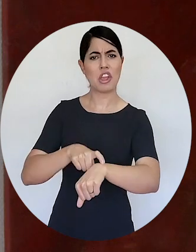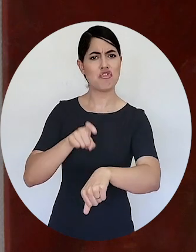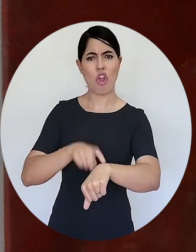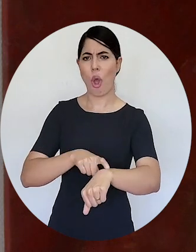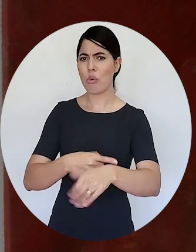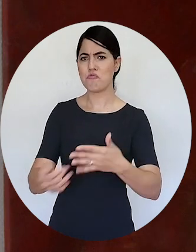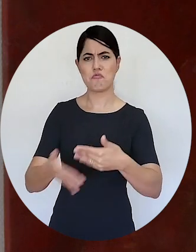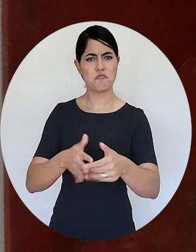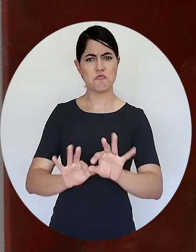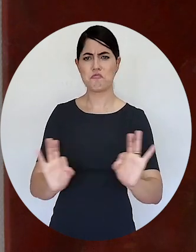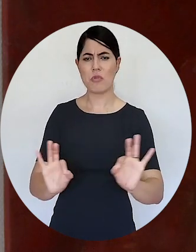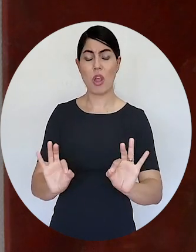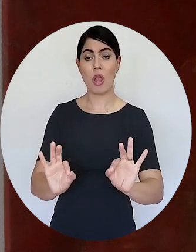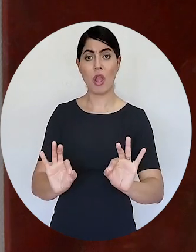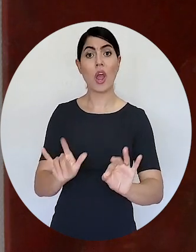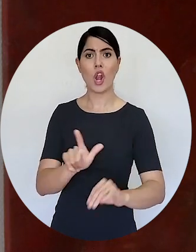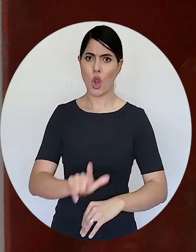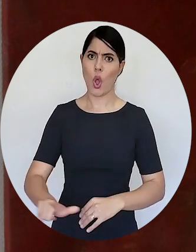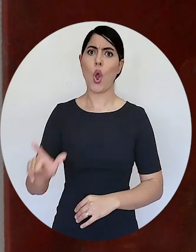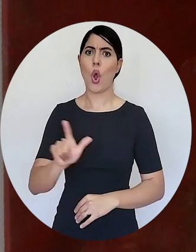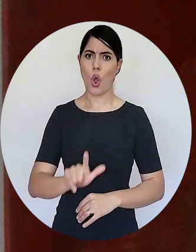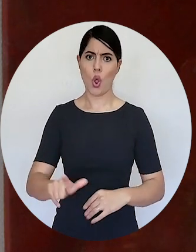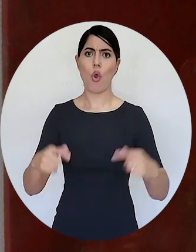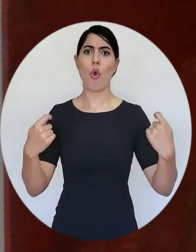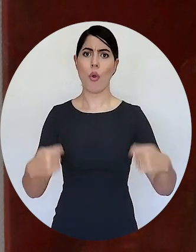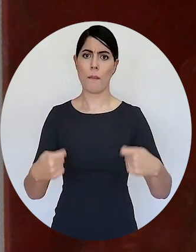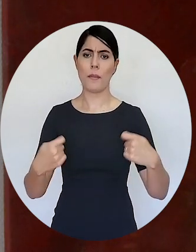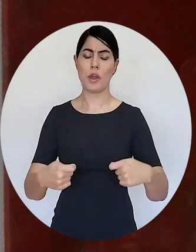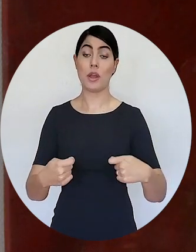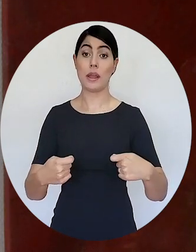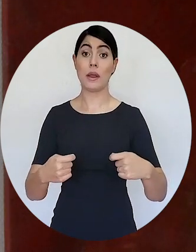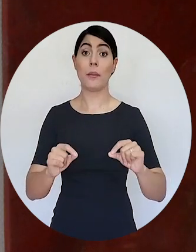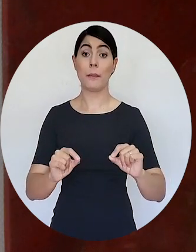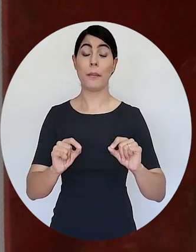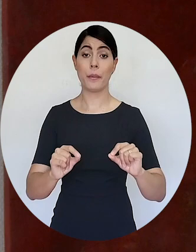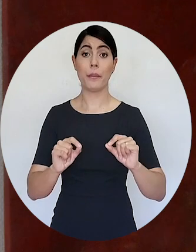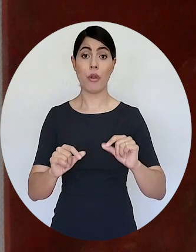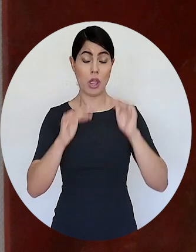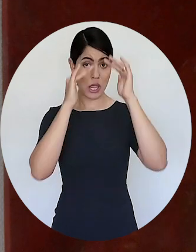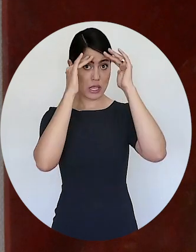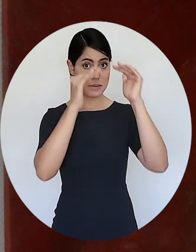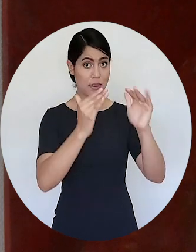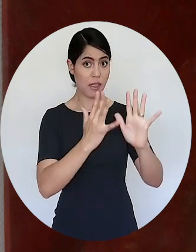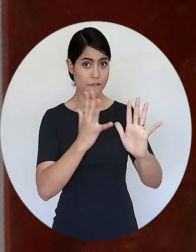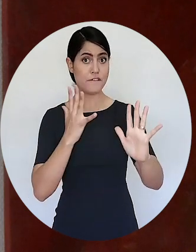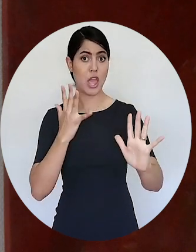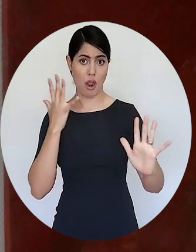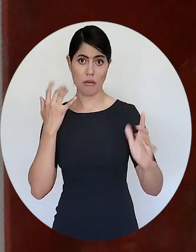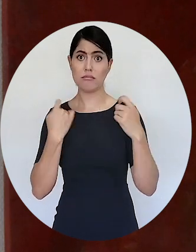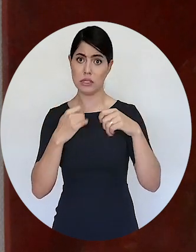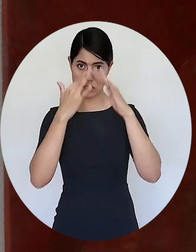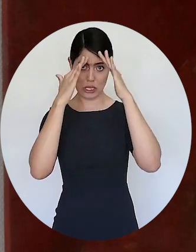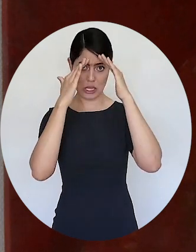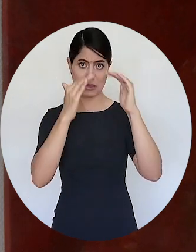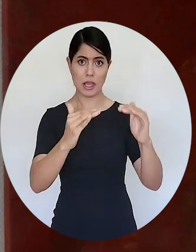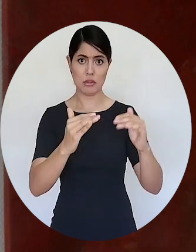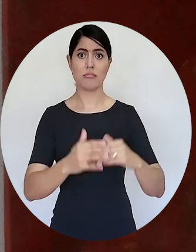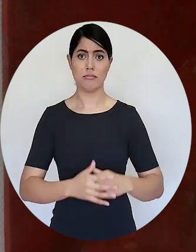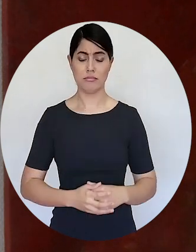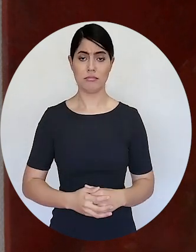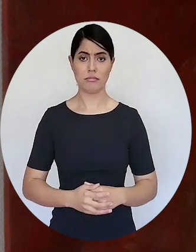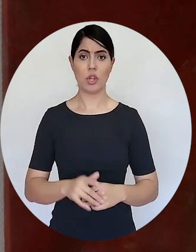horário e com, claro, sem apenas respeitada a fila de